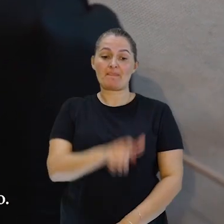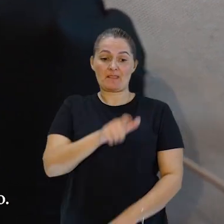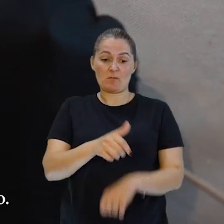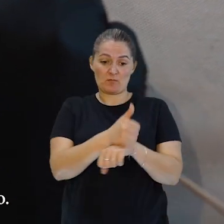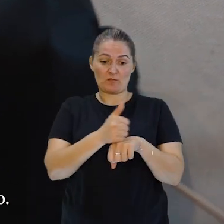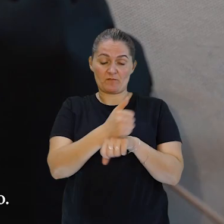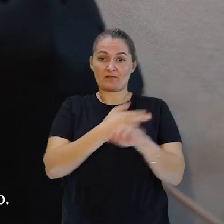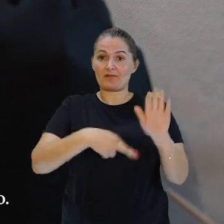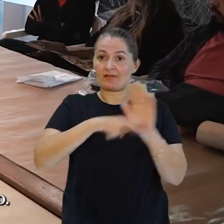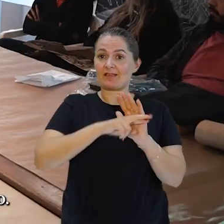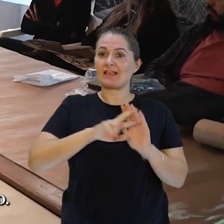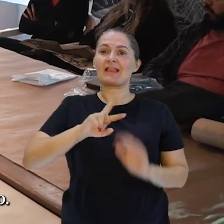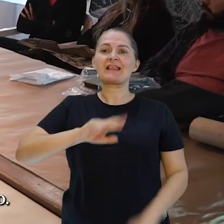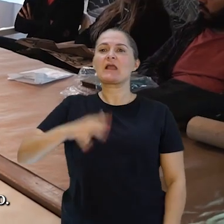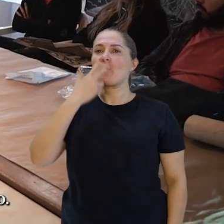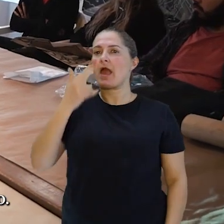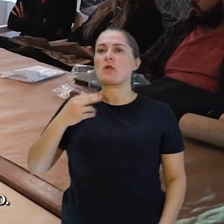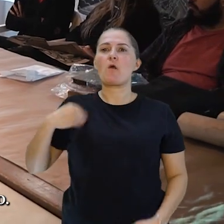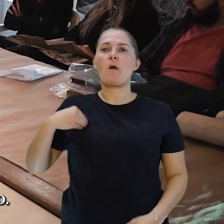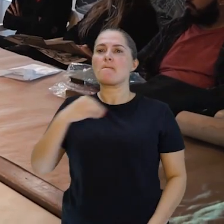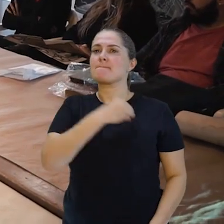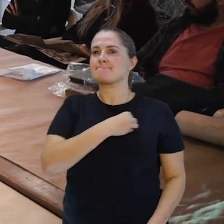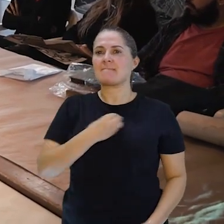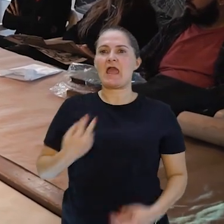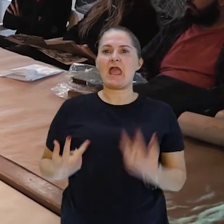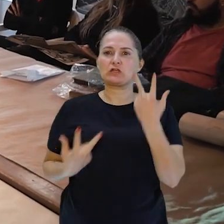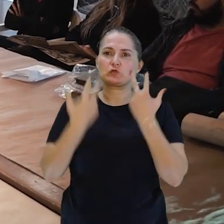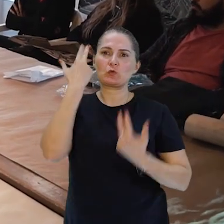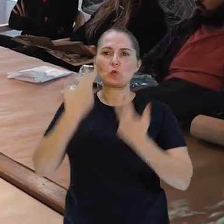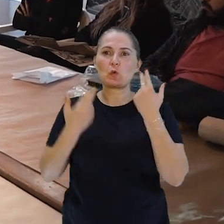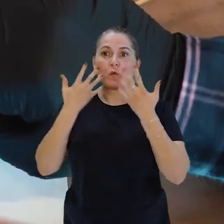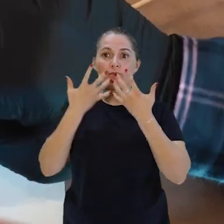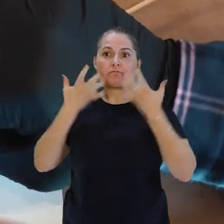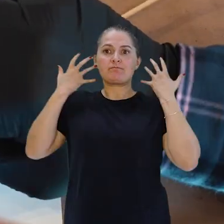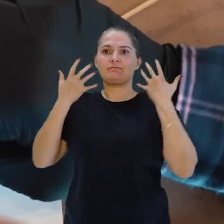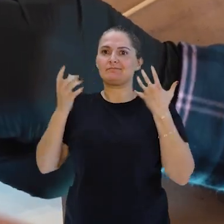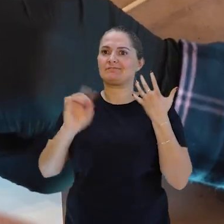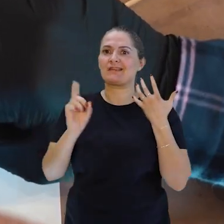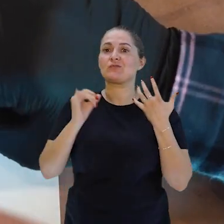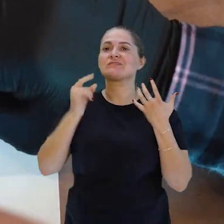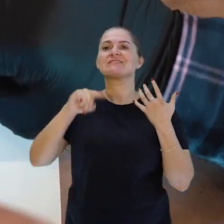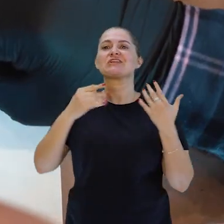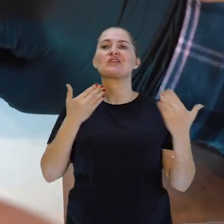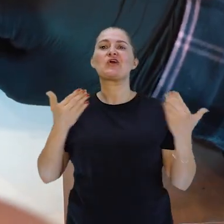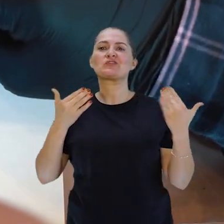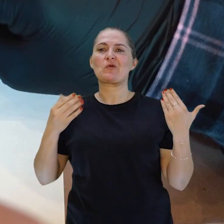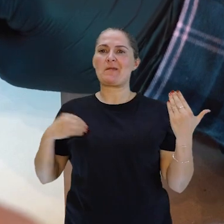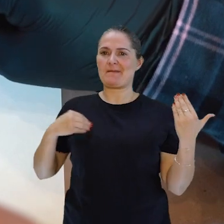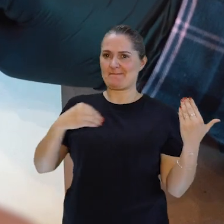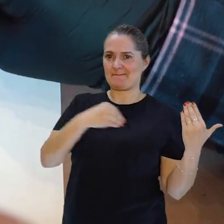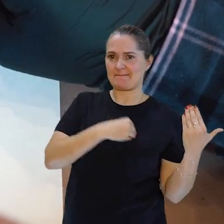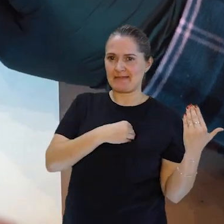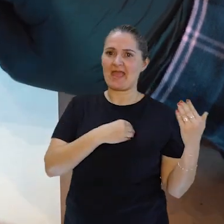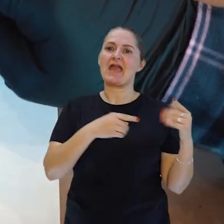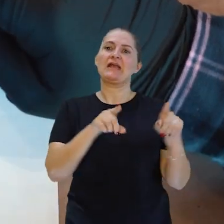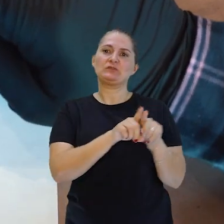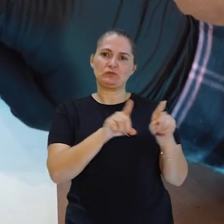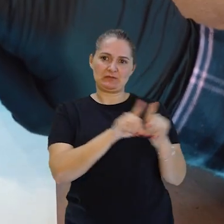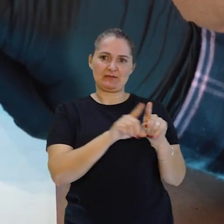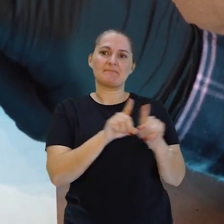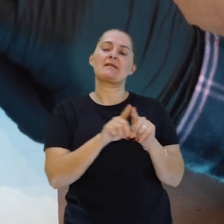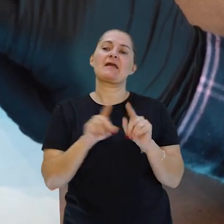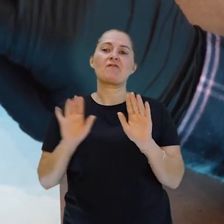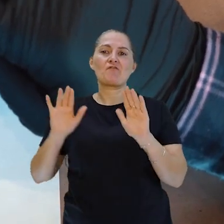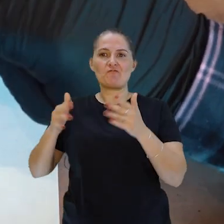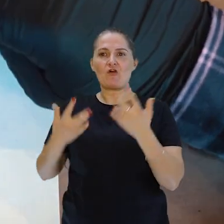Um restaurador não é um cirurgião plástico, né? Então, assim, se a gente for fazer essa analogia com a medicina e